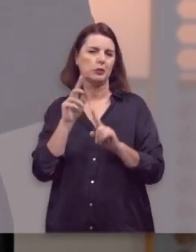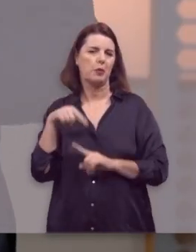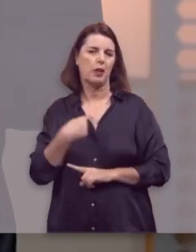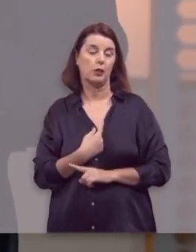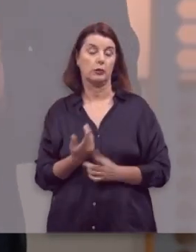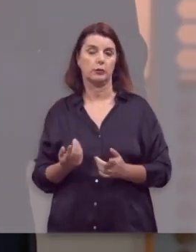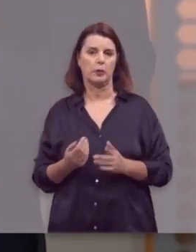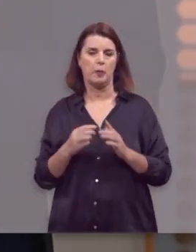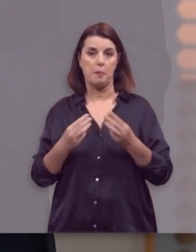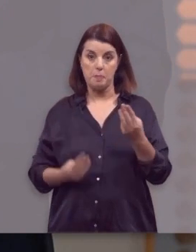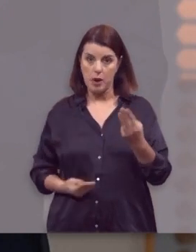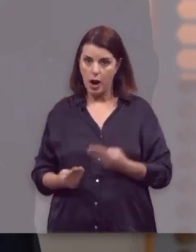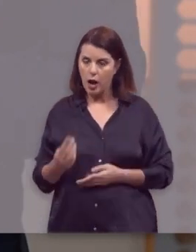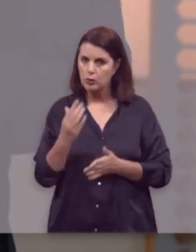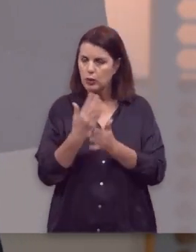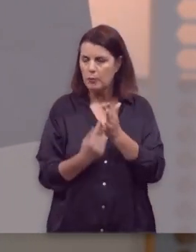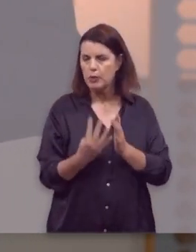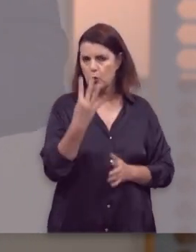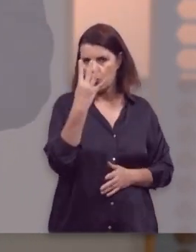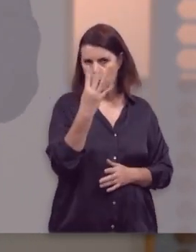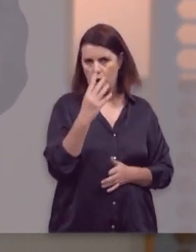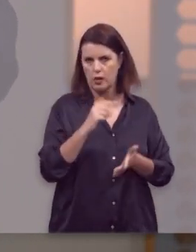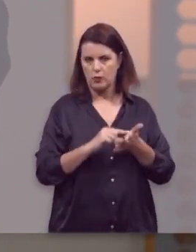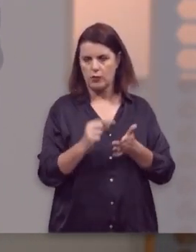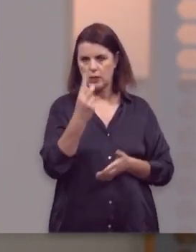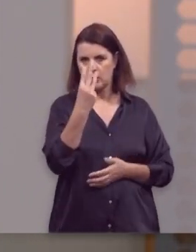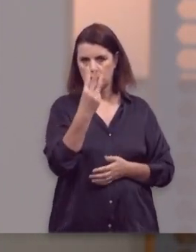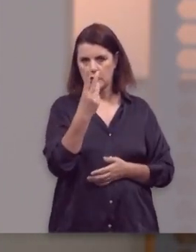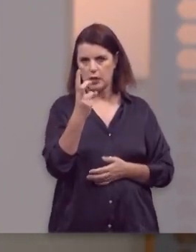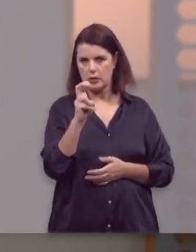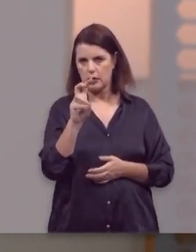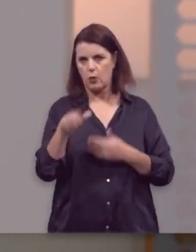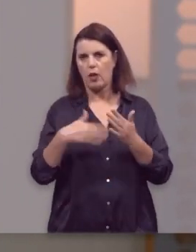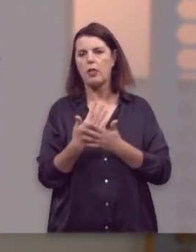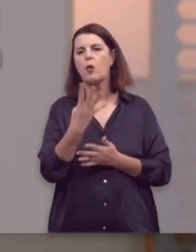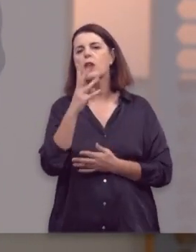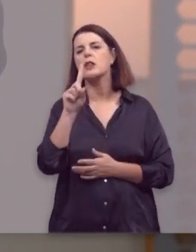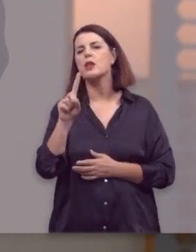O texto de Marcos, capítulo 4, versos 35 a 41,